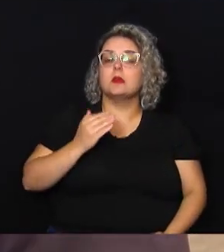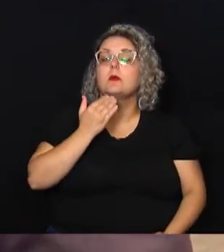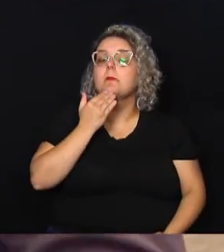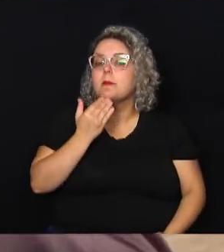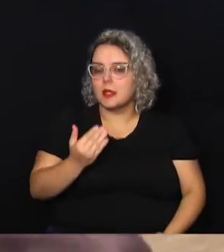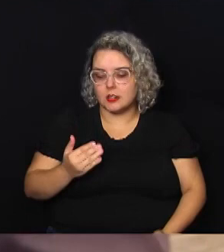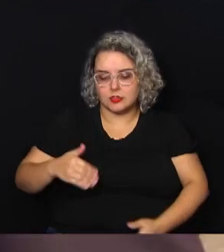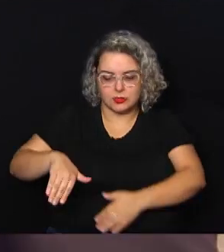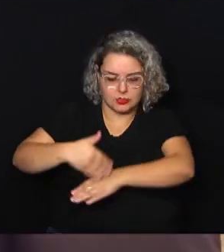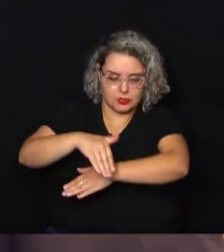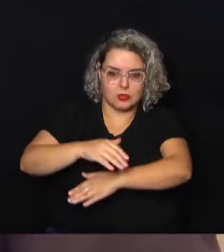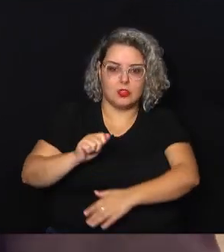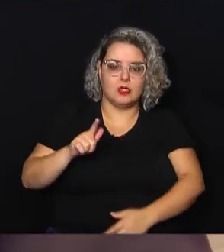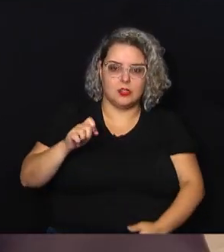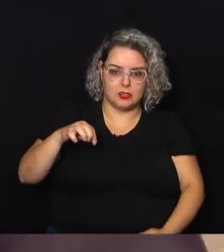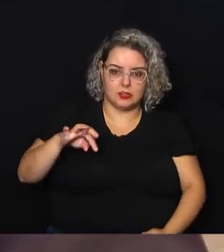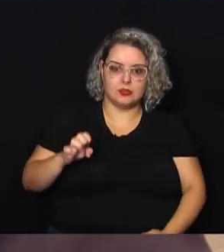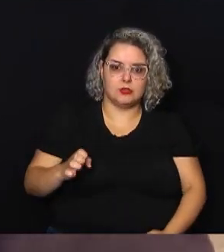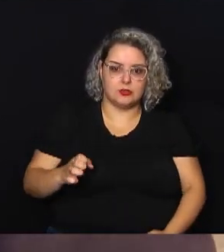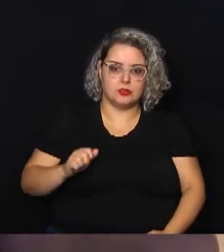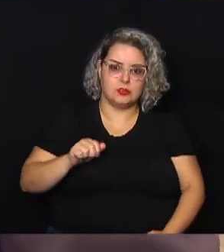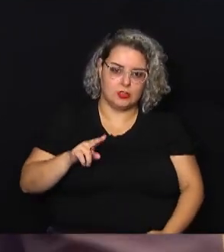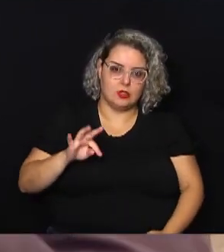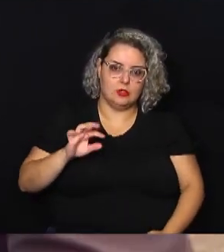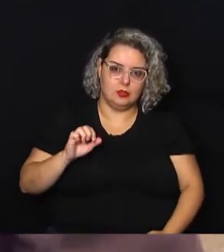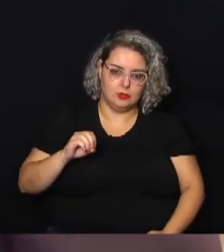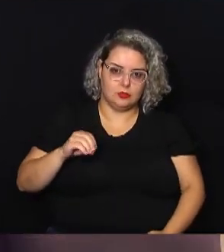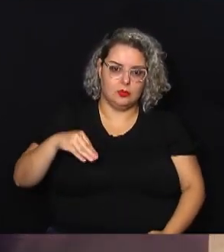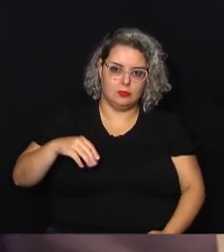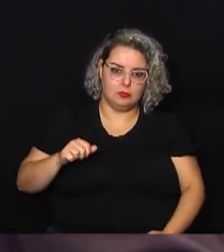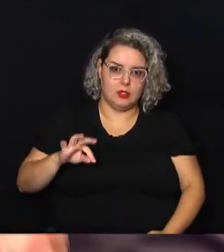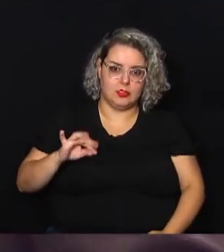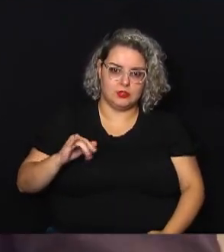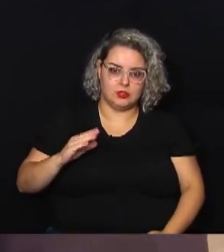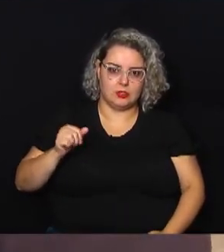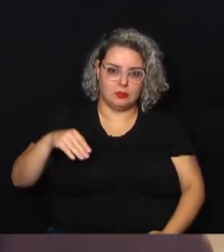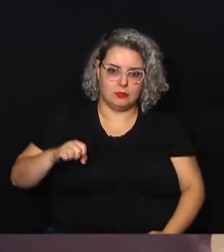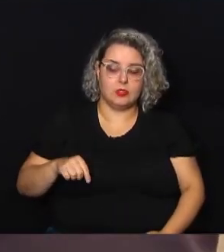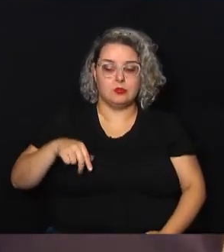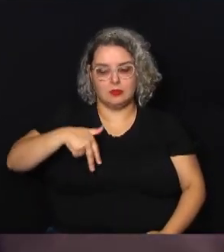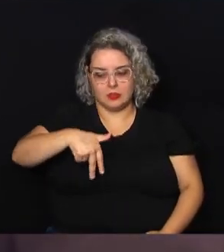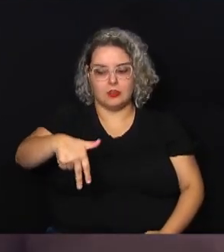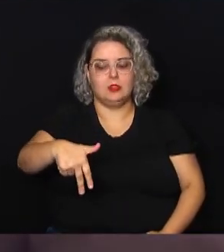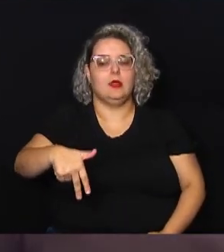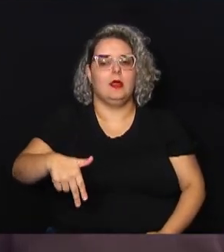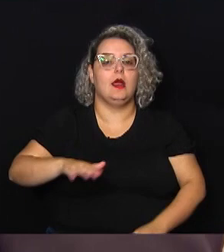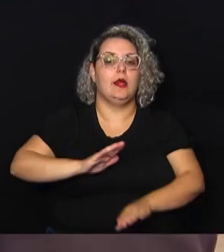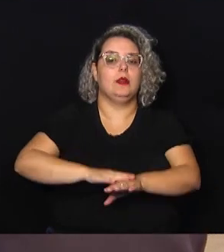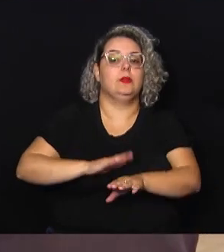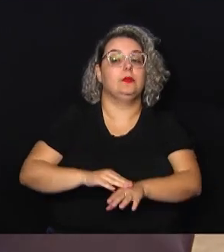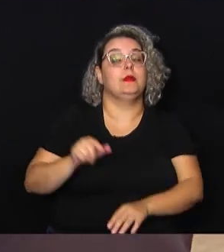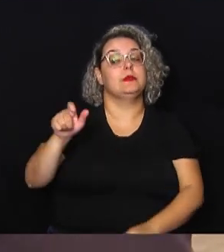o agente e automaticamente o agente vai naquele local atuar esse espetalhão